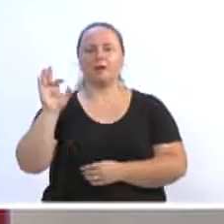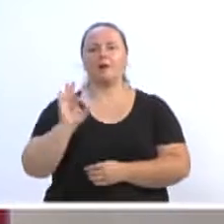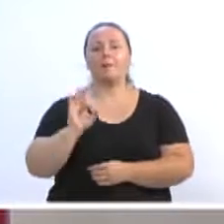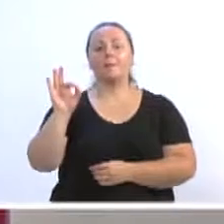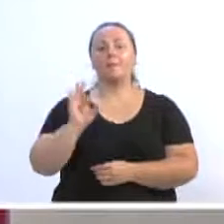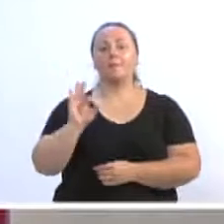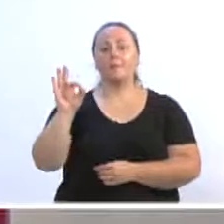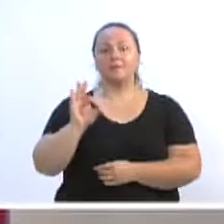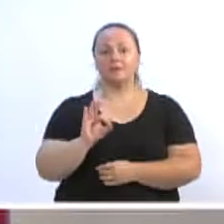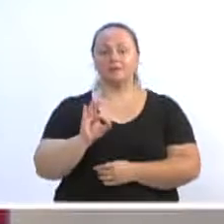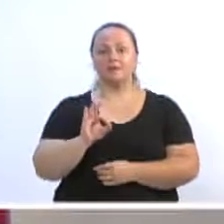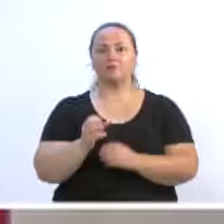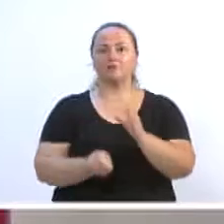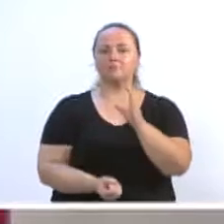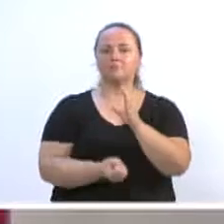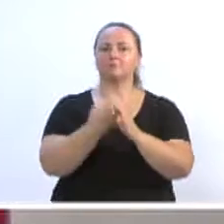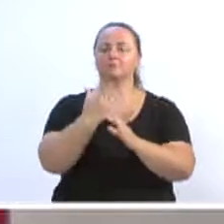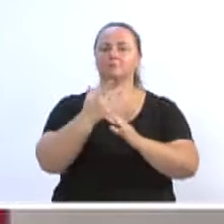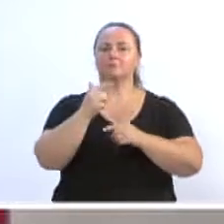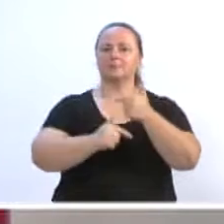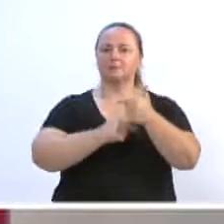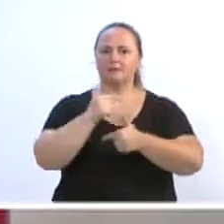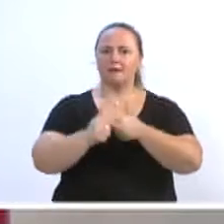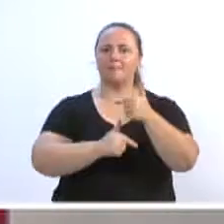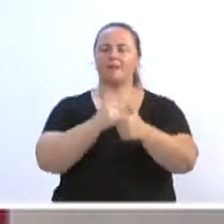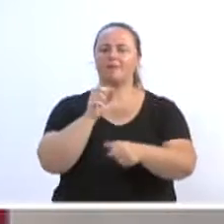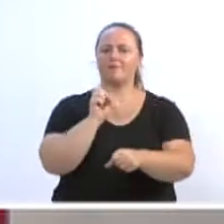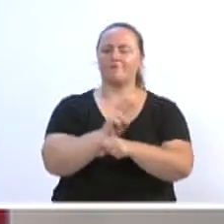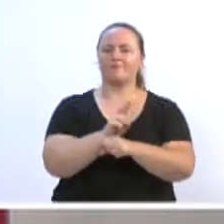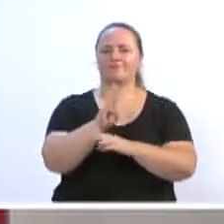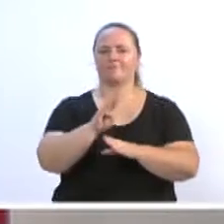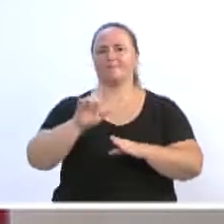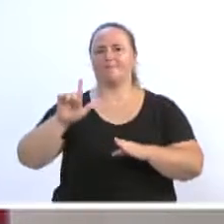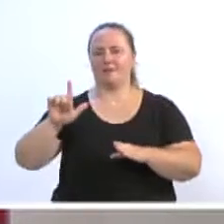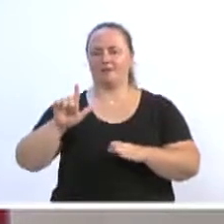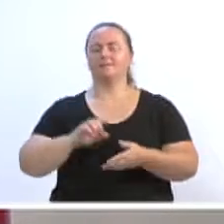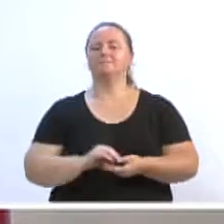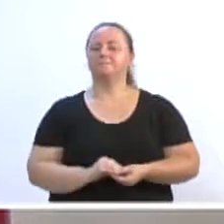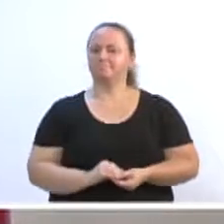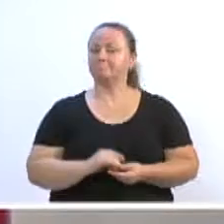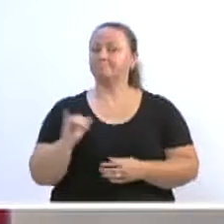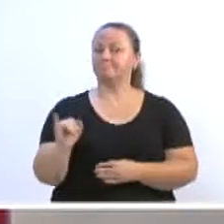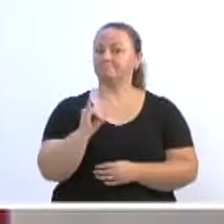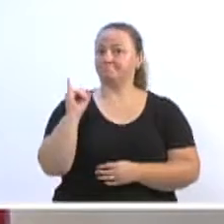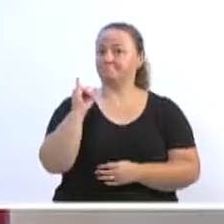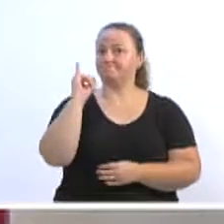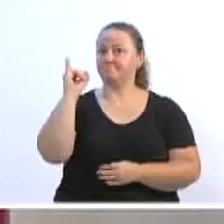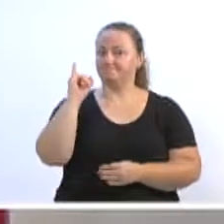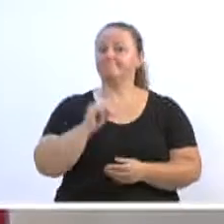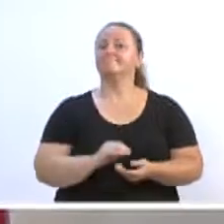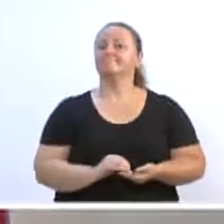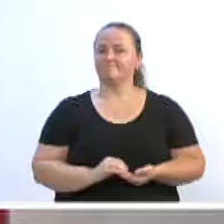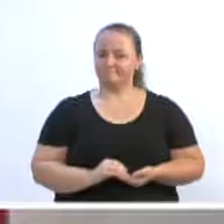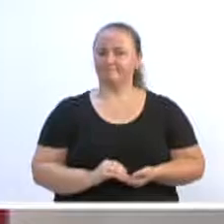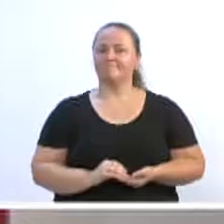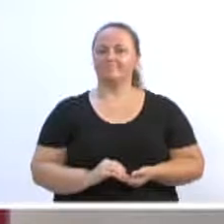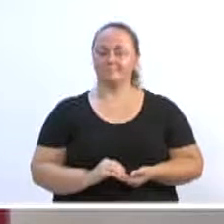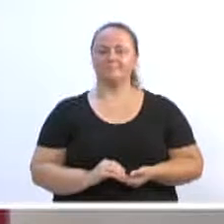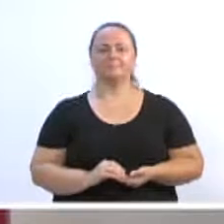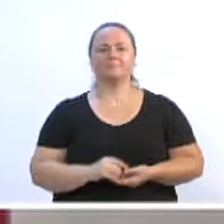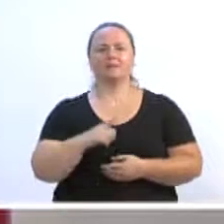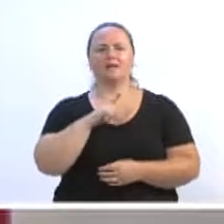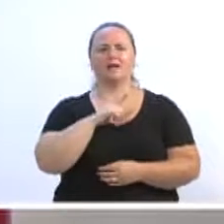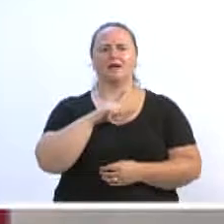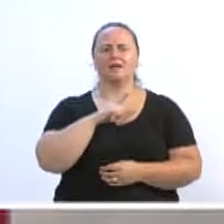443% na criação de empregos em Blumenau. Isso é um dado relevante, vereador Ientes Mantal. Foram criadas